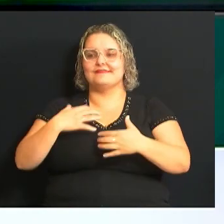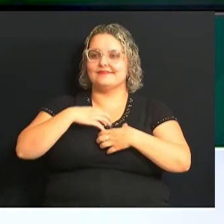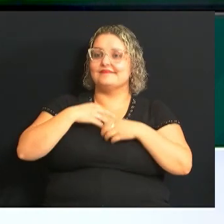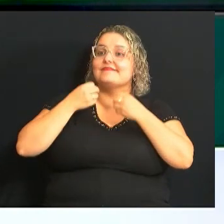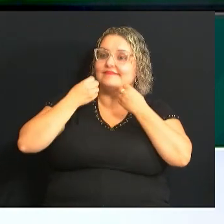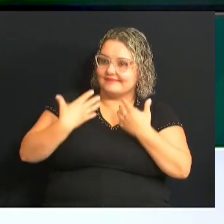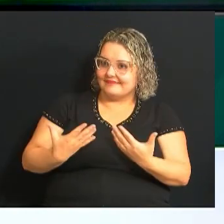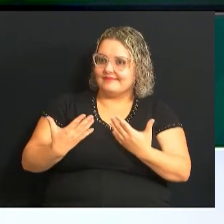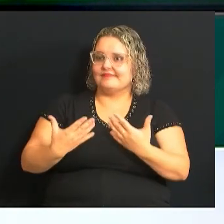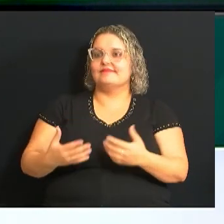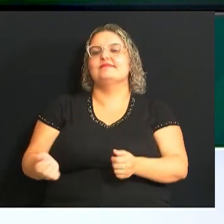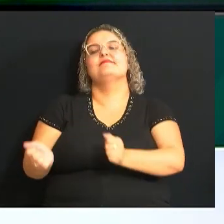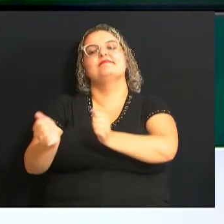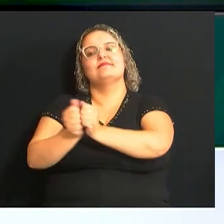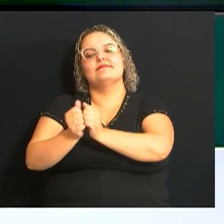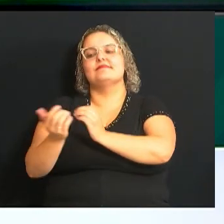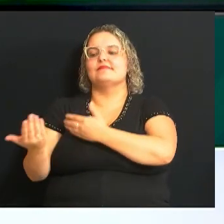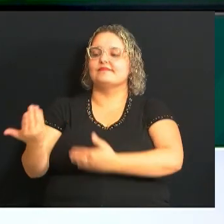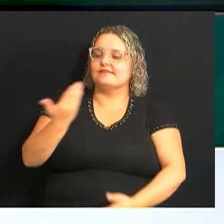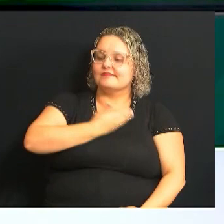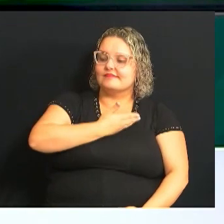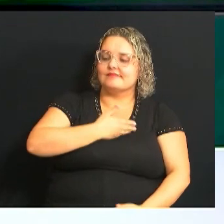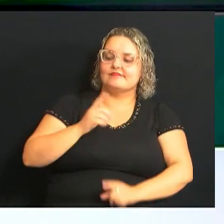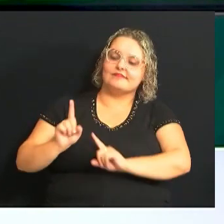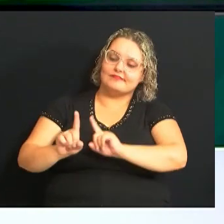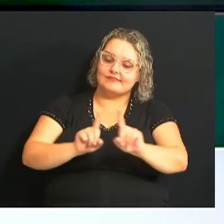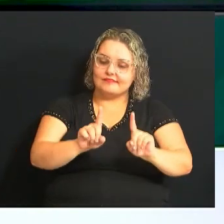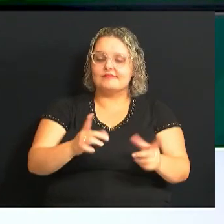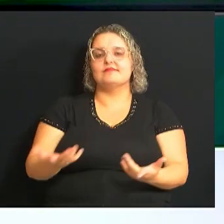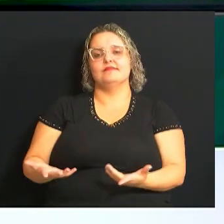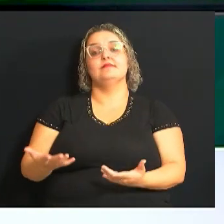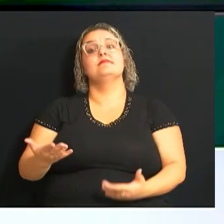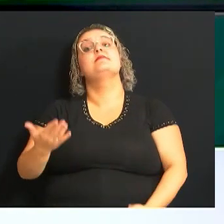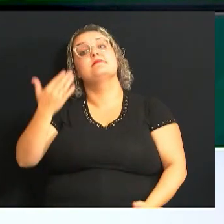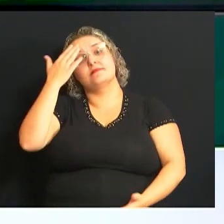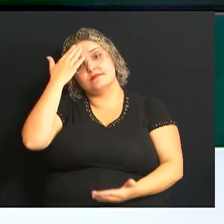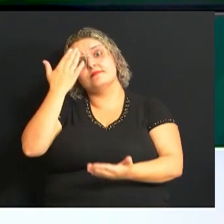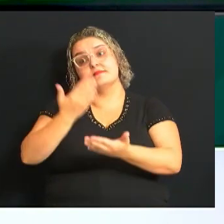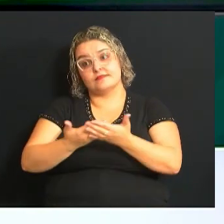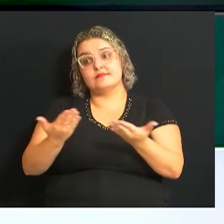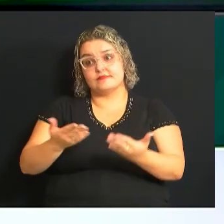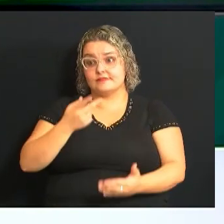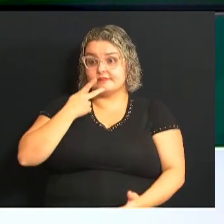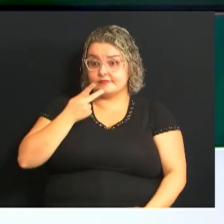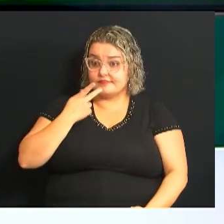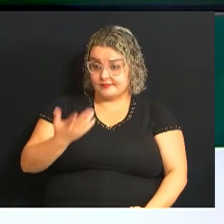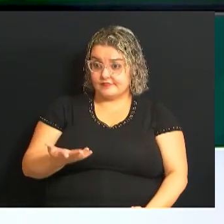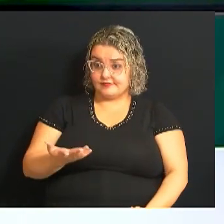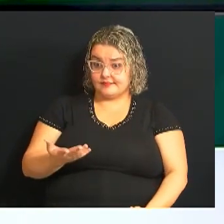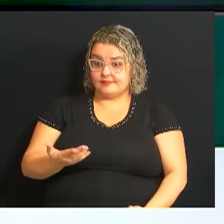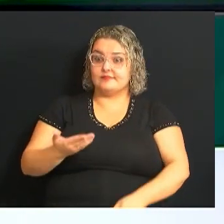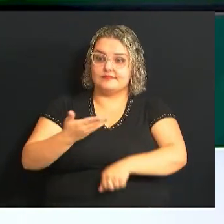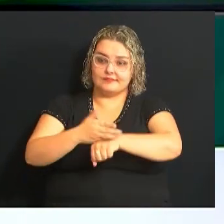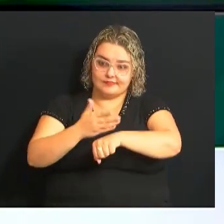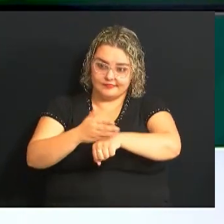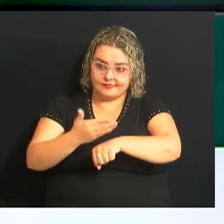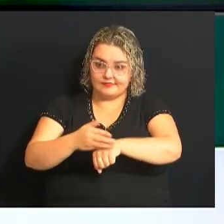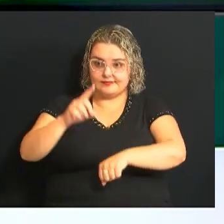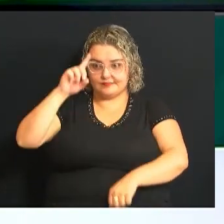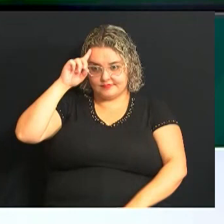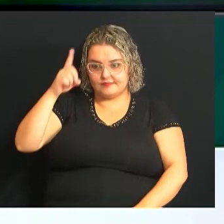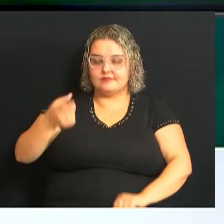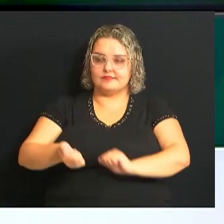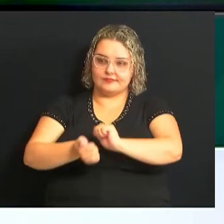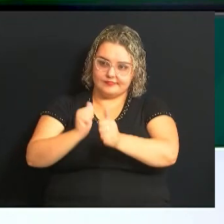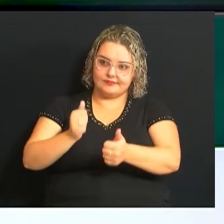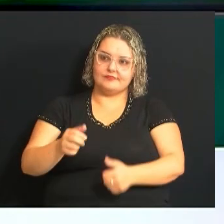como meus companheiros. E então, acredito que agora, como eu falei, colocar em prática no dia dos jogos tudo aquilo que a gente